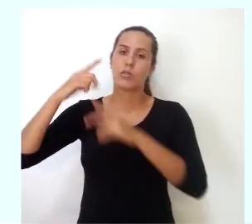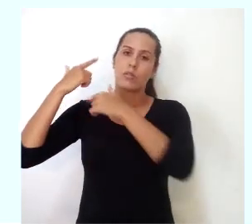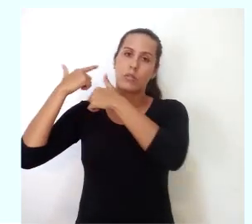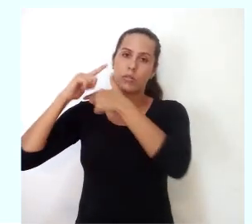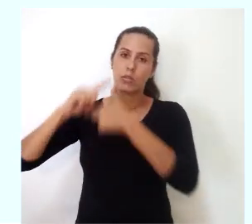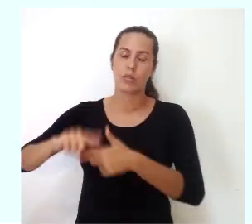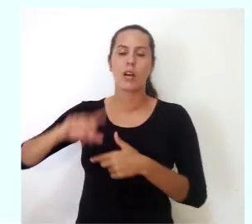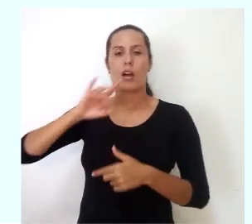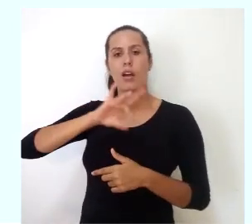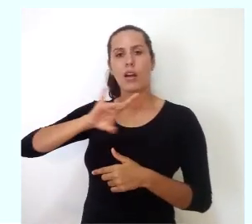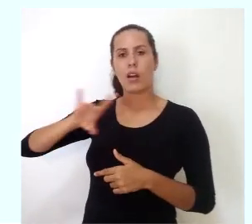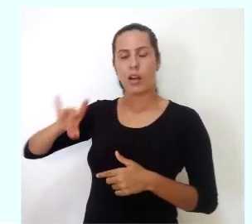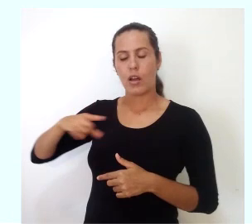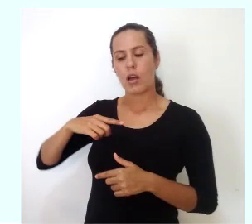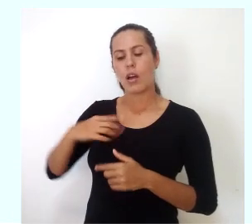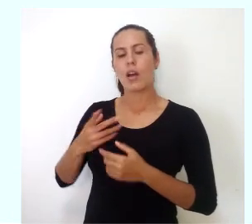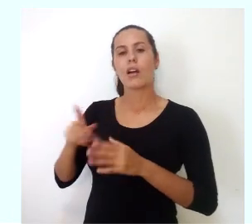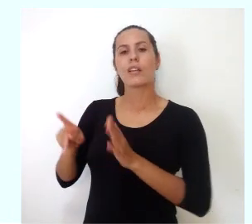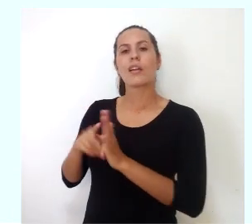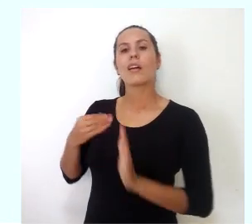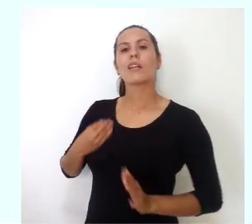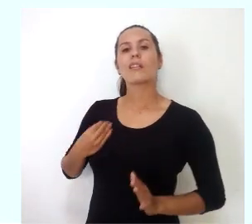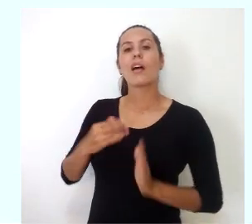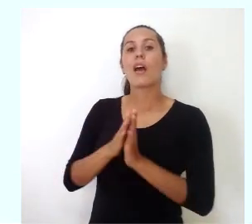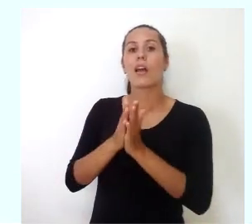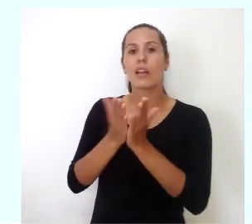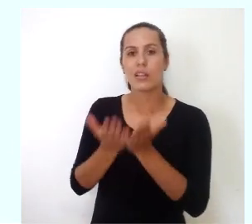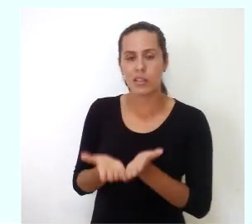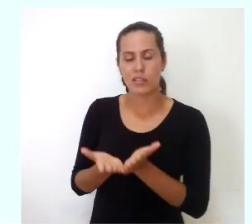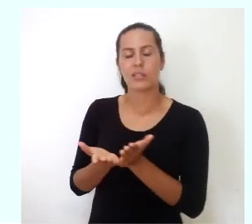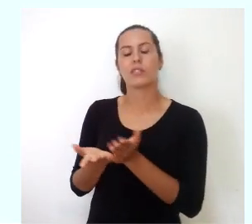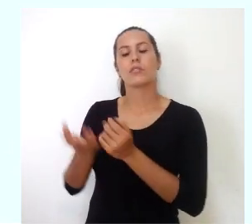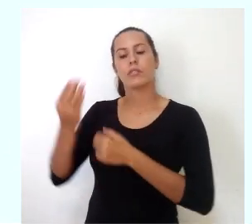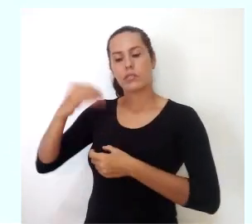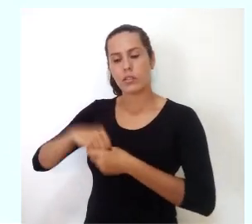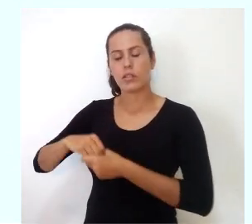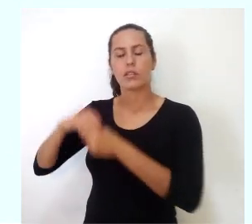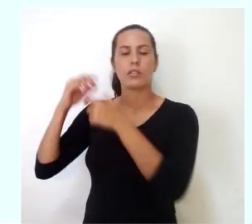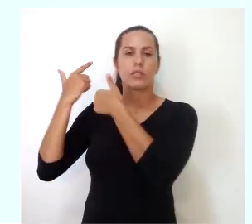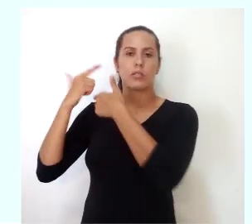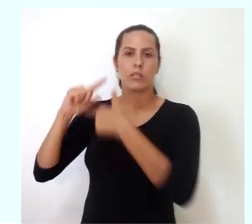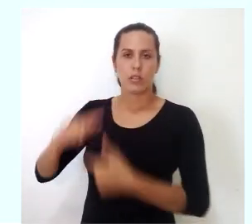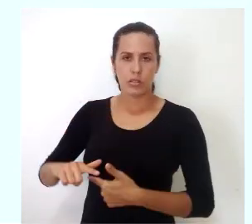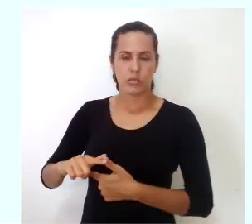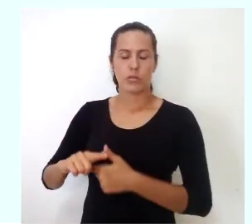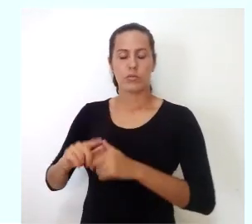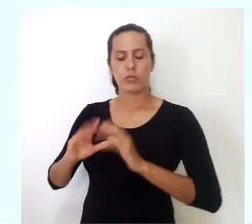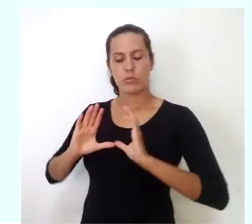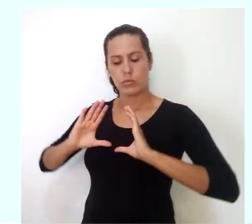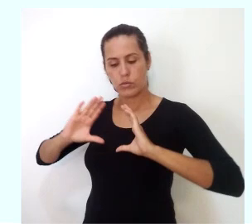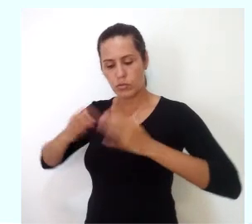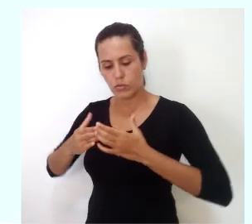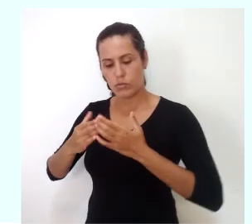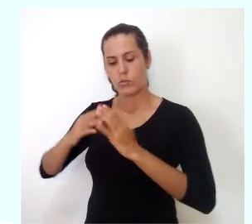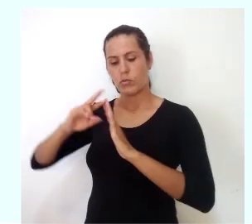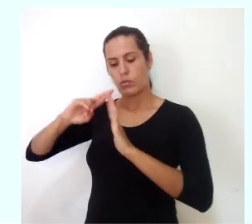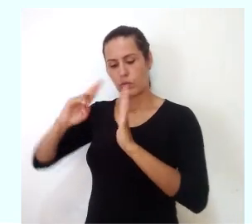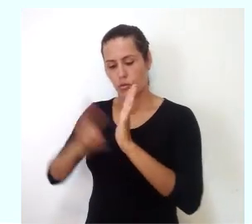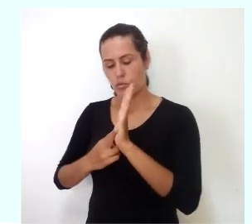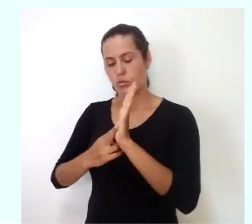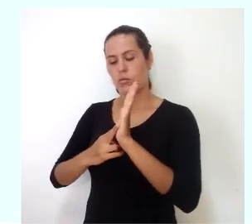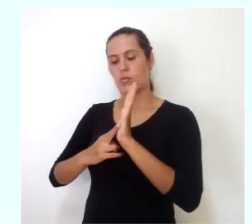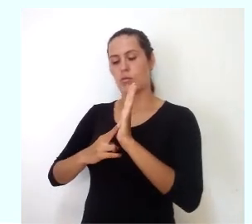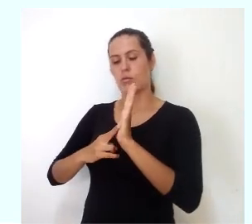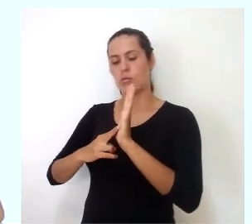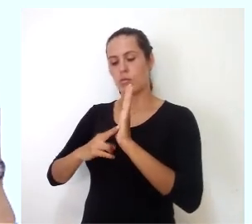E neles estão o quê? Suas tradições, a sua conduta religiosa, certo? O seu código de